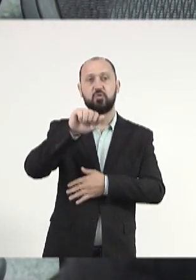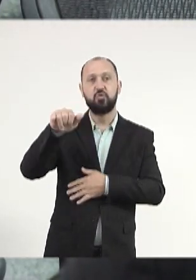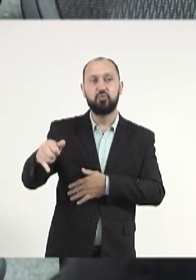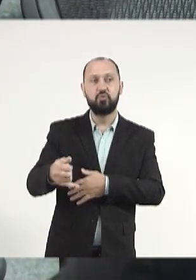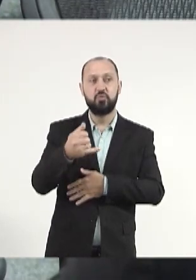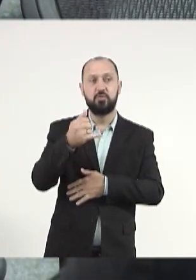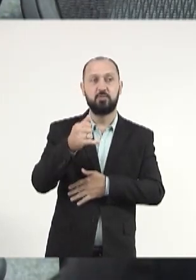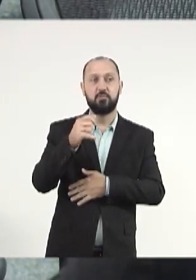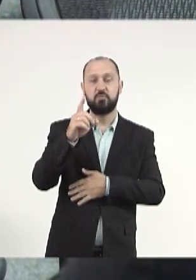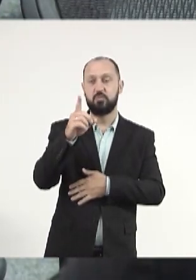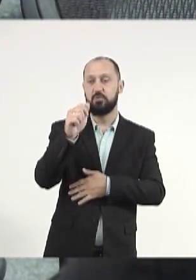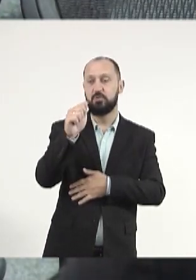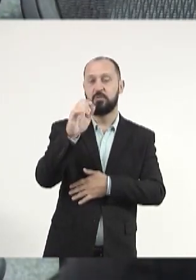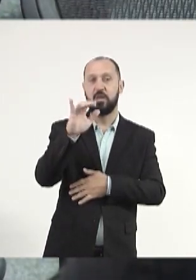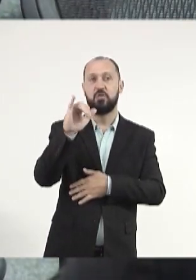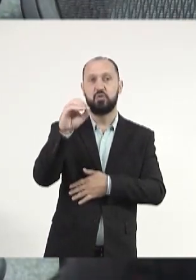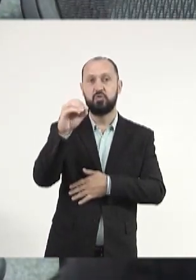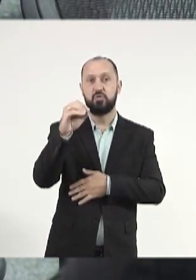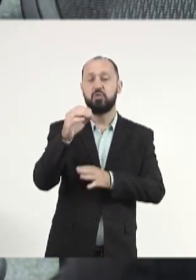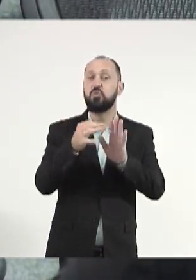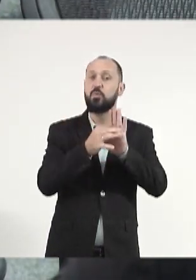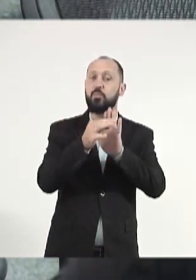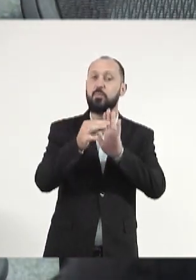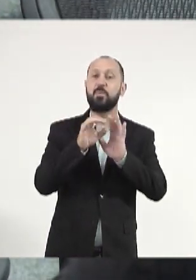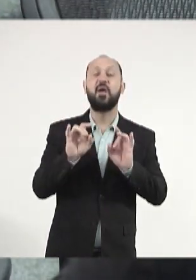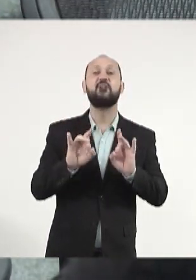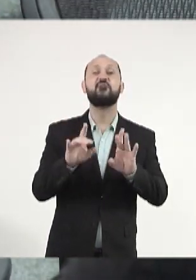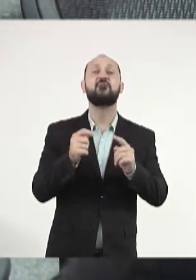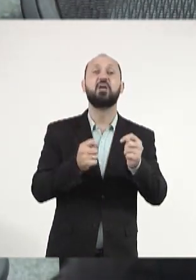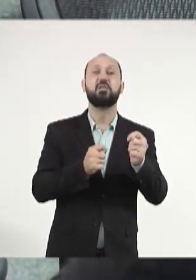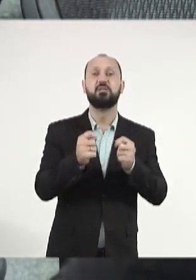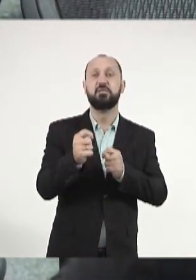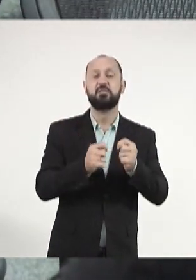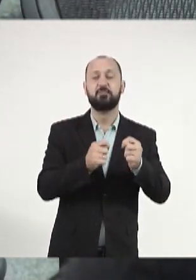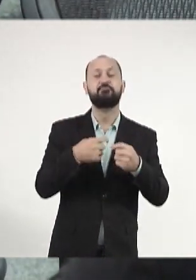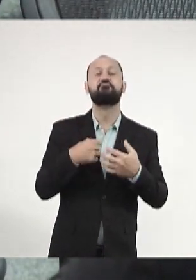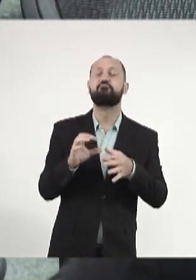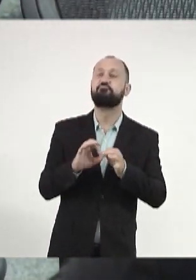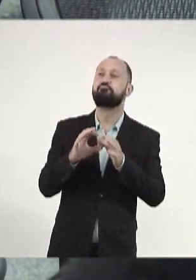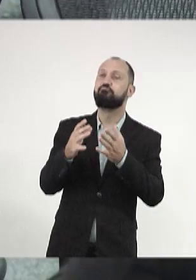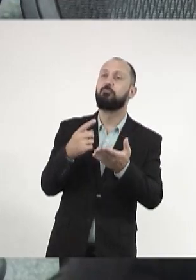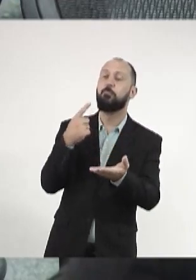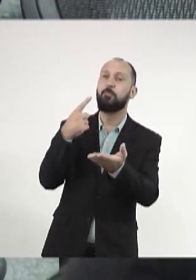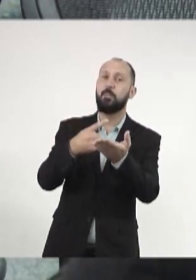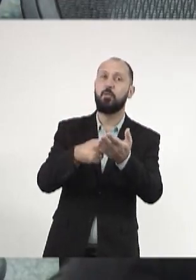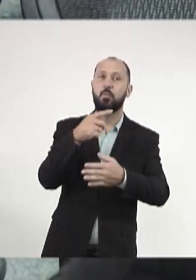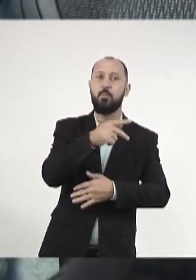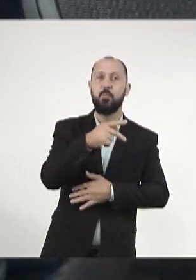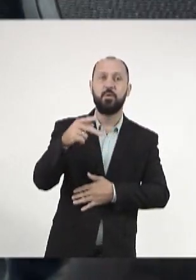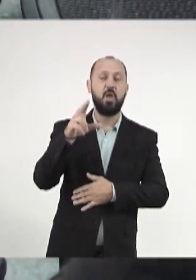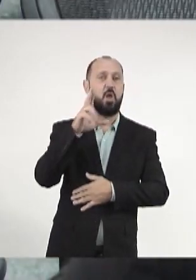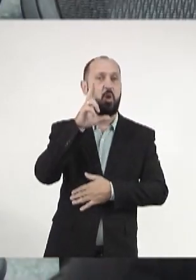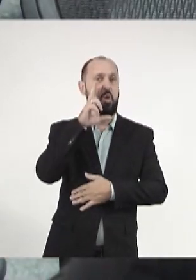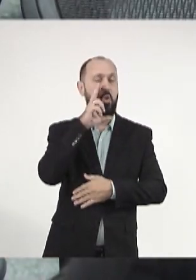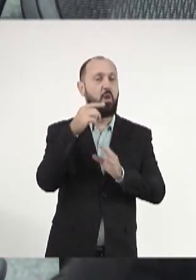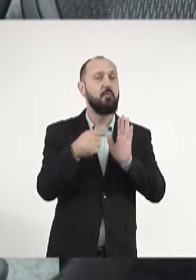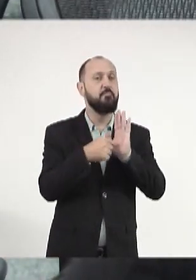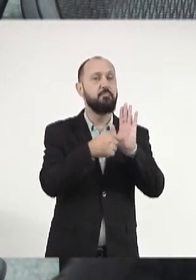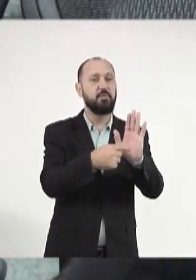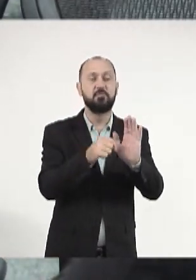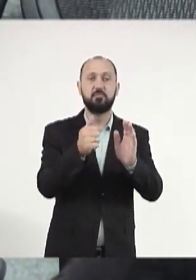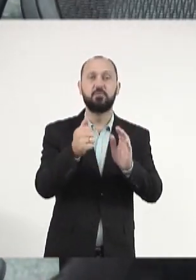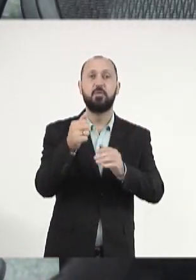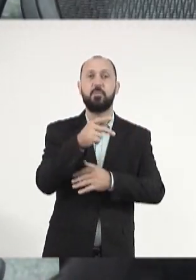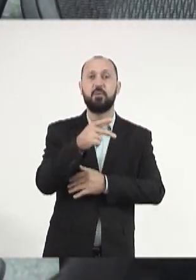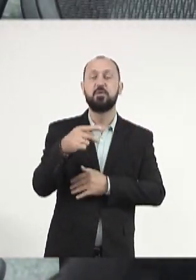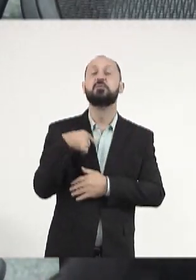João Dácio, se propondo a vender, a negociar a fazenda. Marquei com o presidente Lula, levei para ele, o